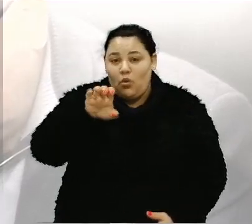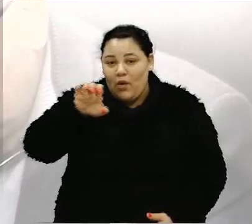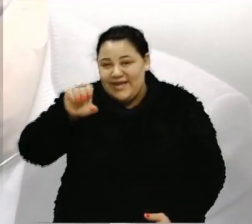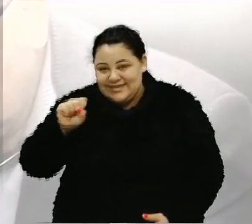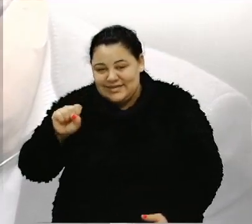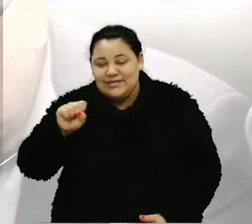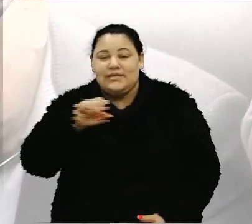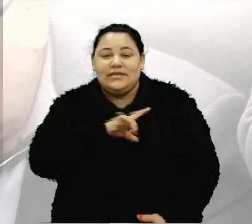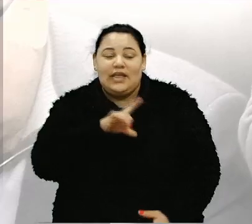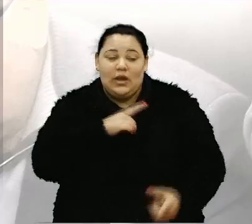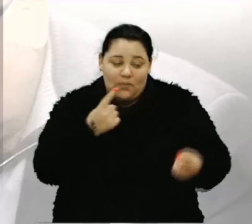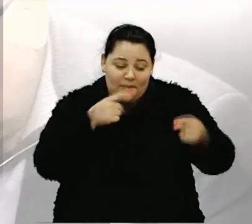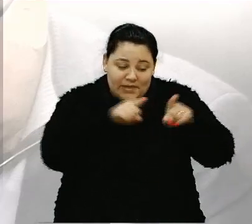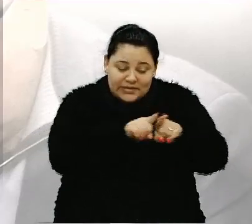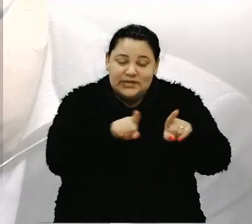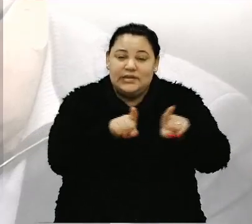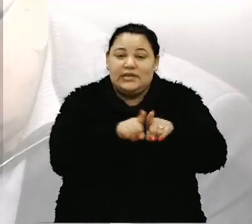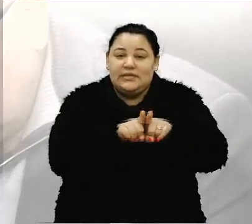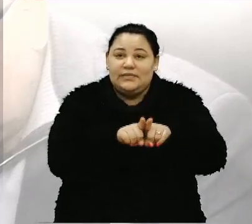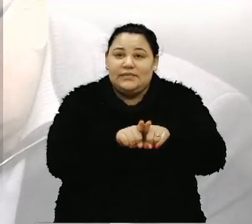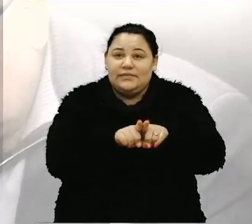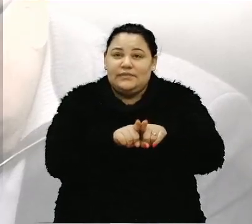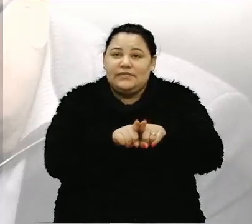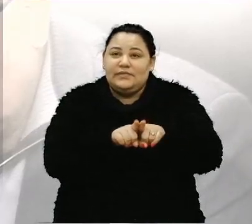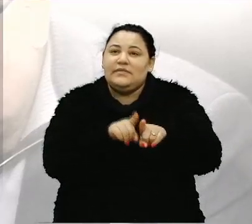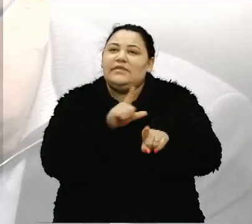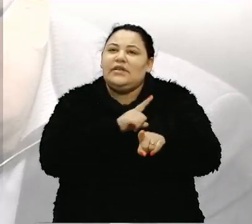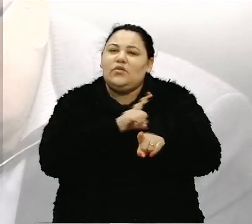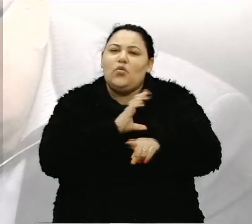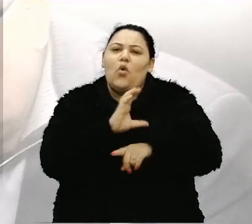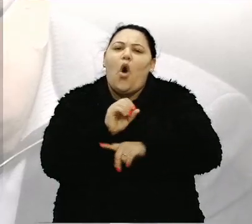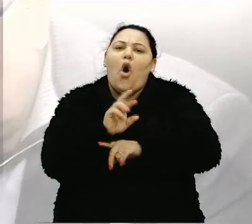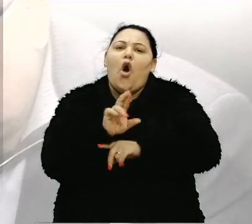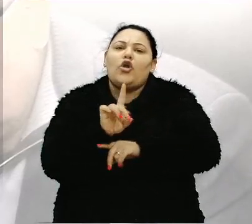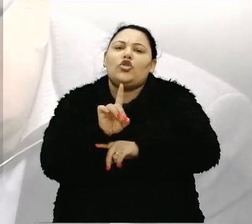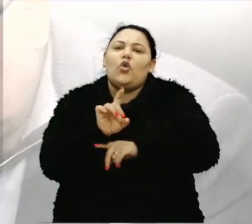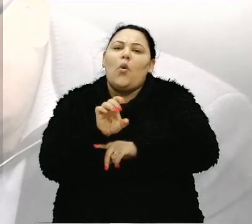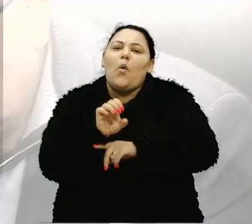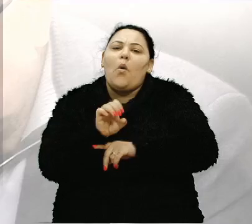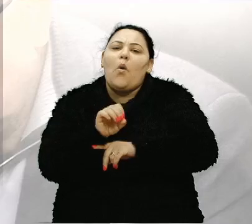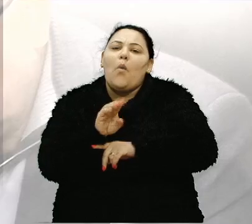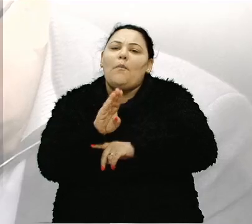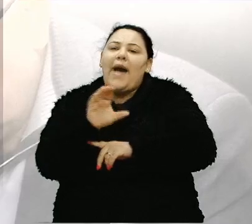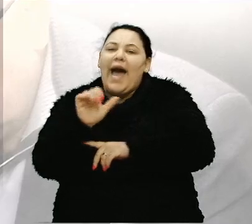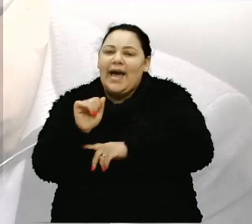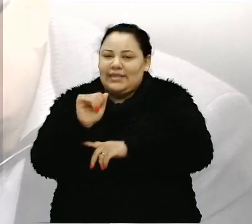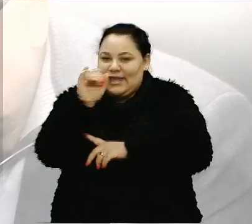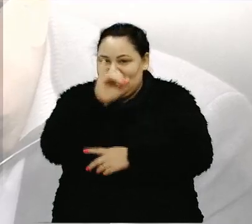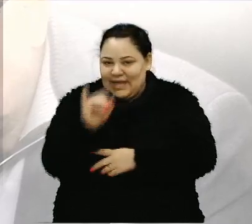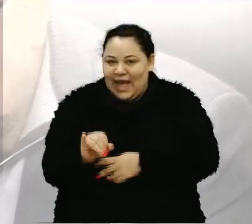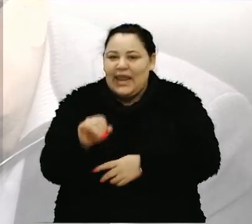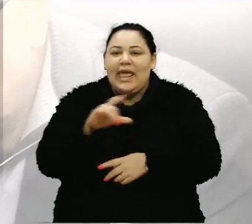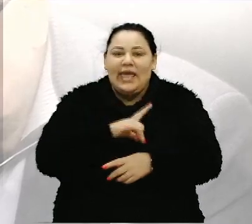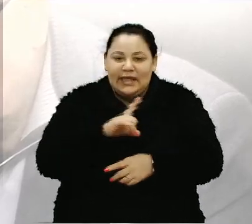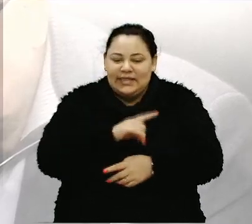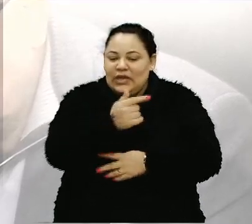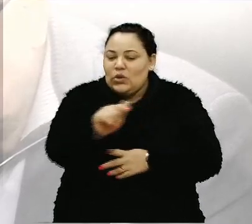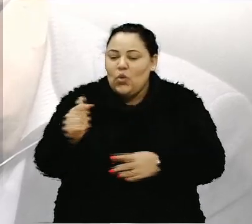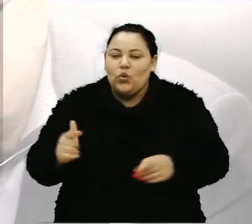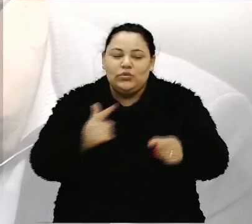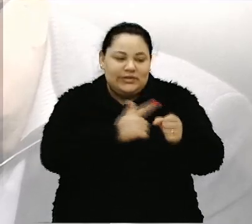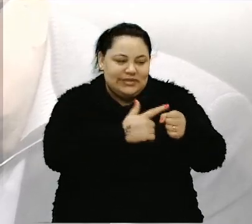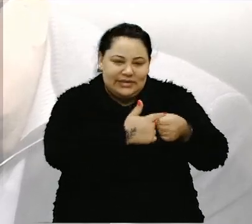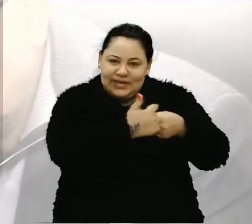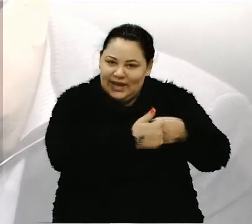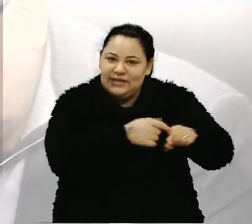parceria, tem com Córbola, se não me engano, também na Itália. Tem, enfim, outras várias cidades, e vereadora